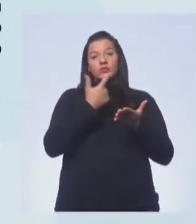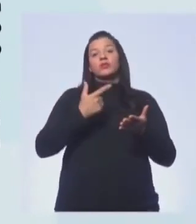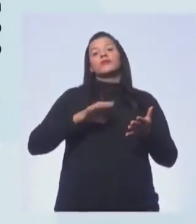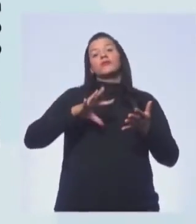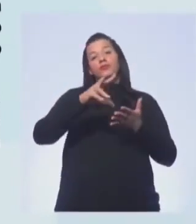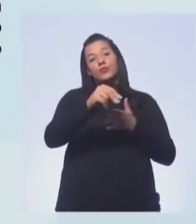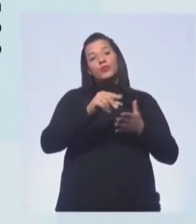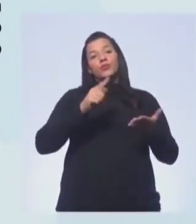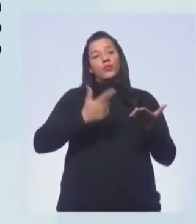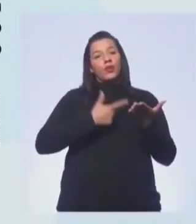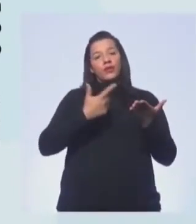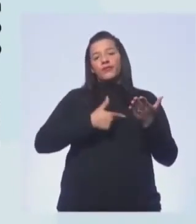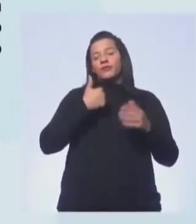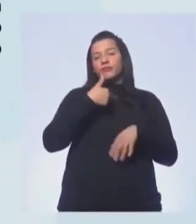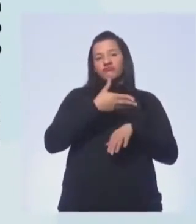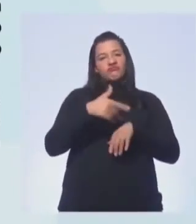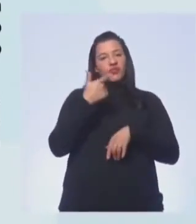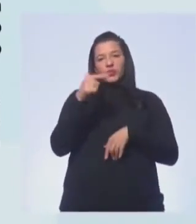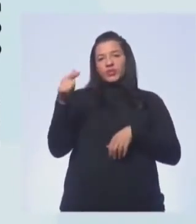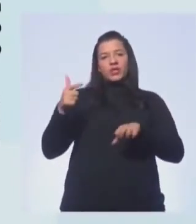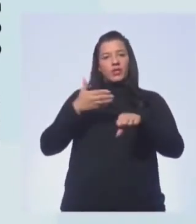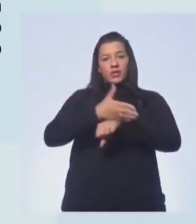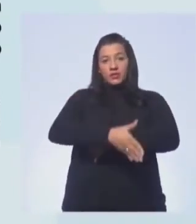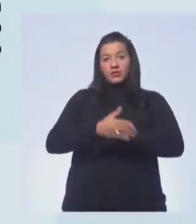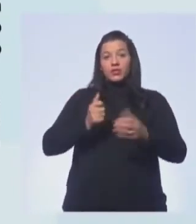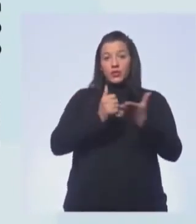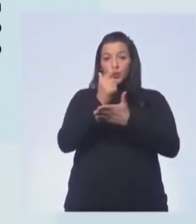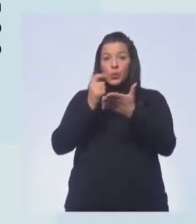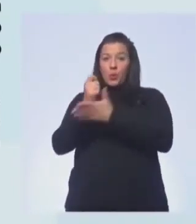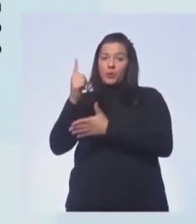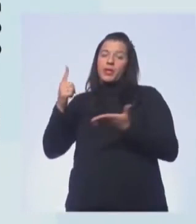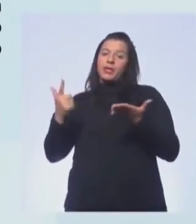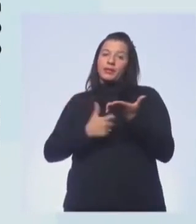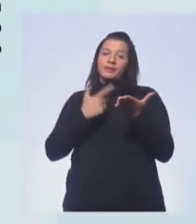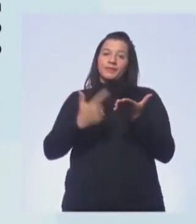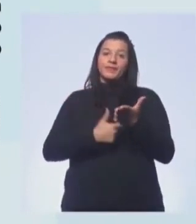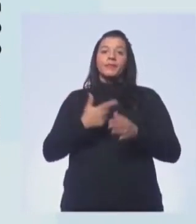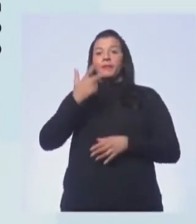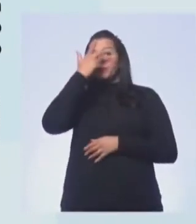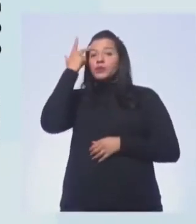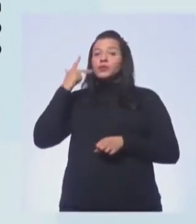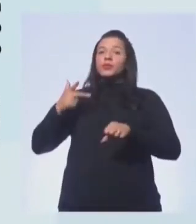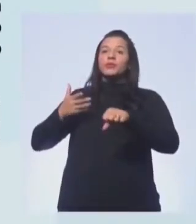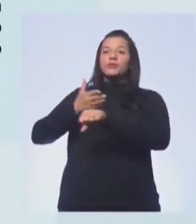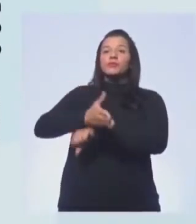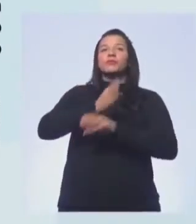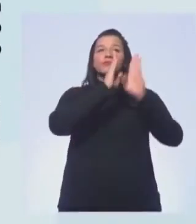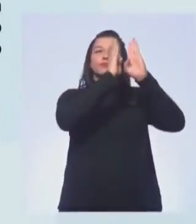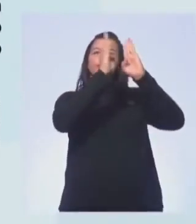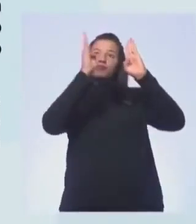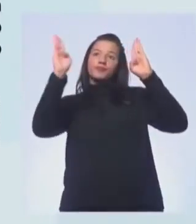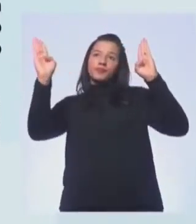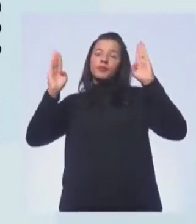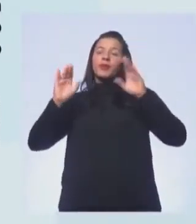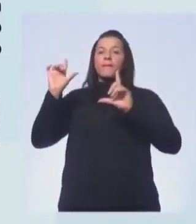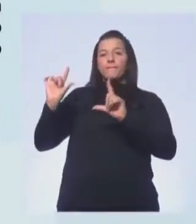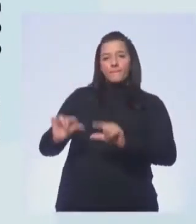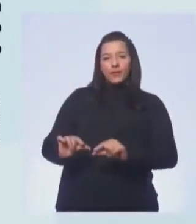na economia. Vemos dificuldade para o acesso para a compra de livros. As pessoas estão frequentando menos bibliotecas, diz